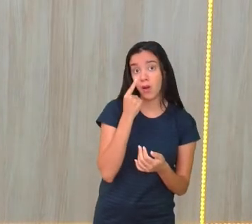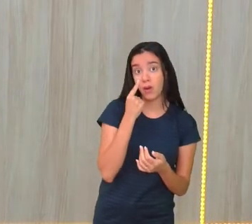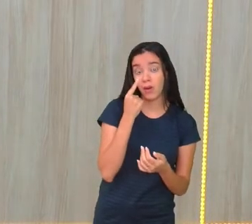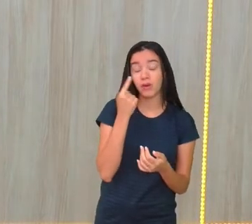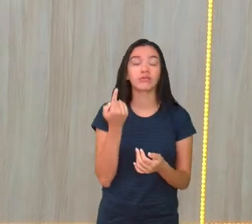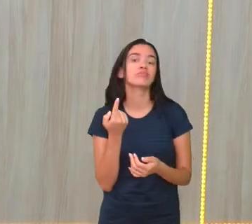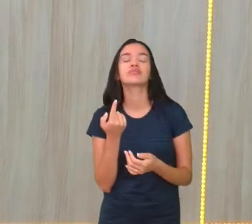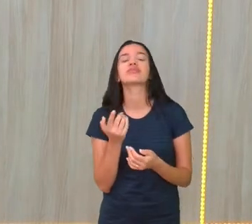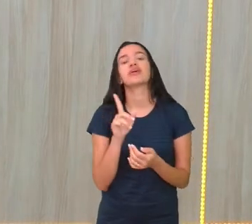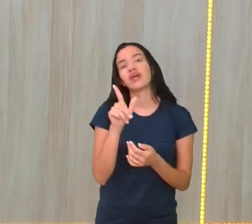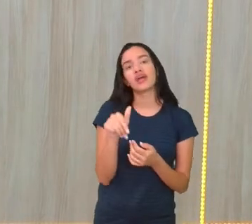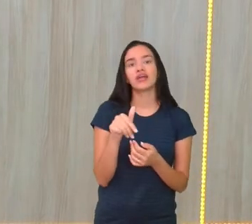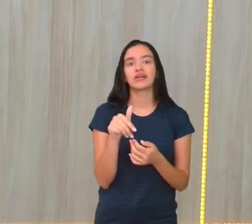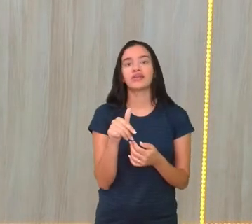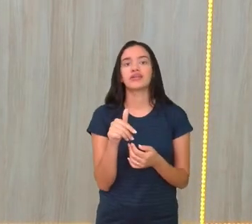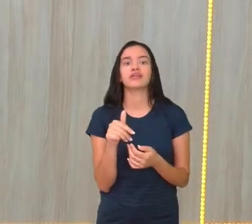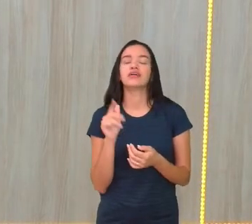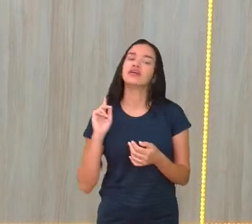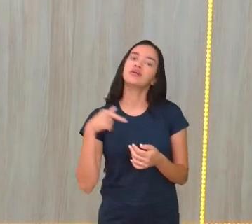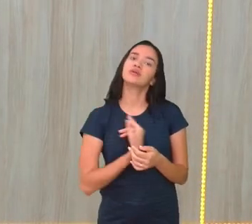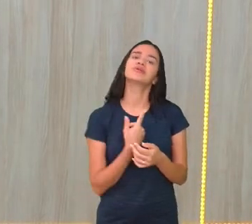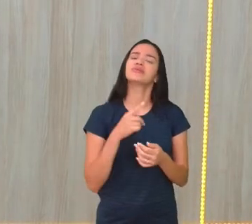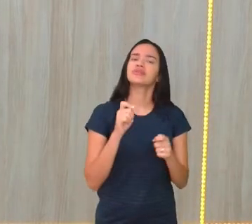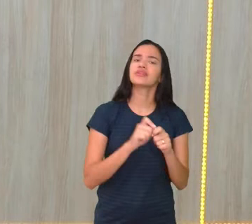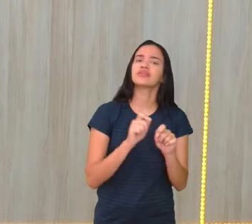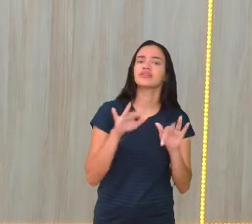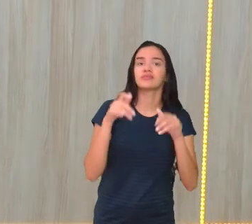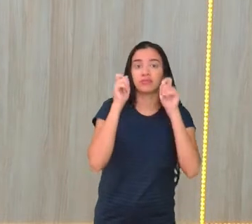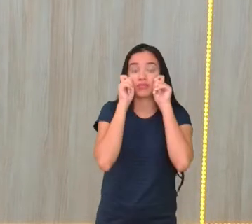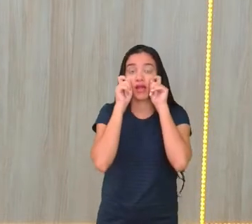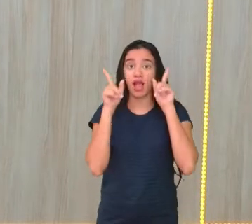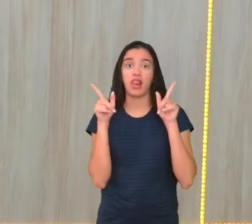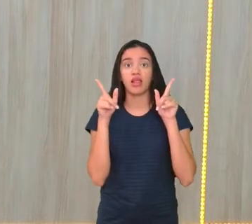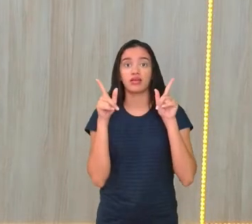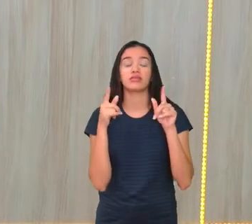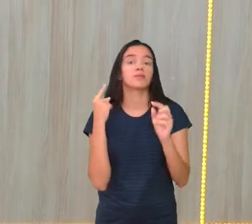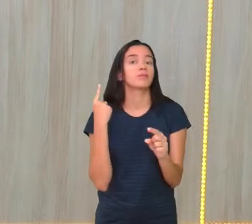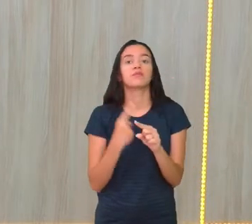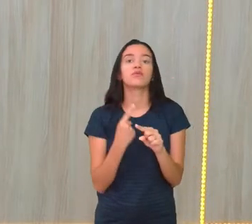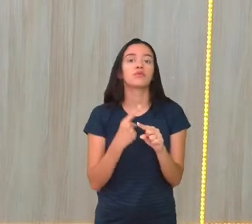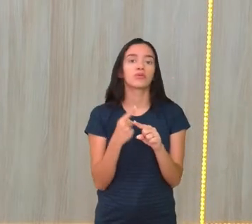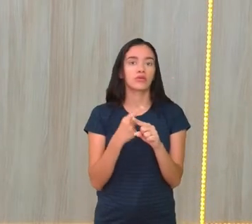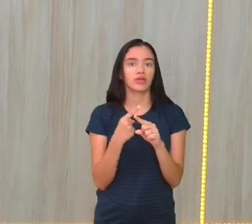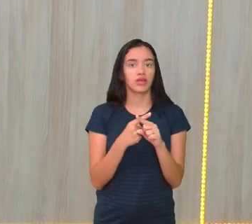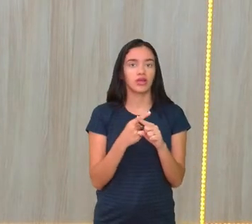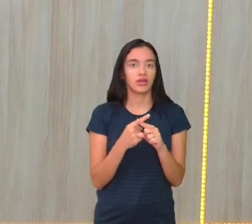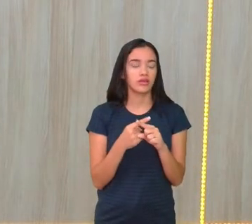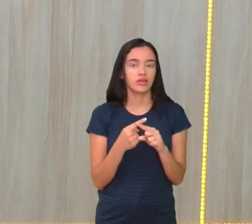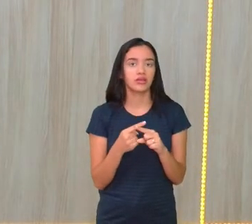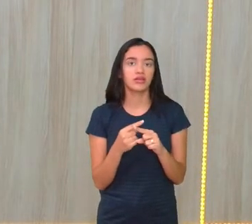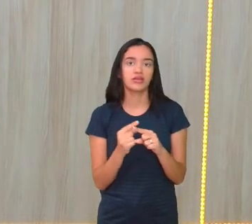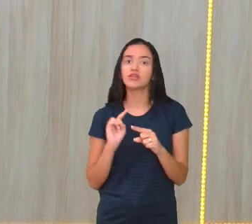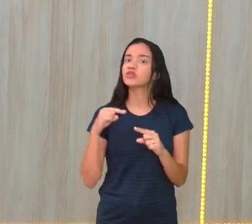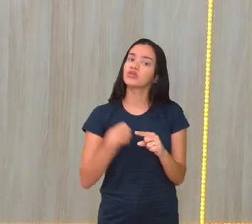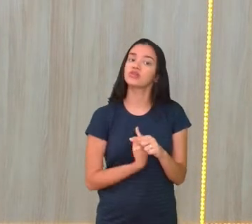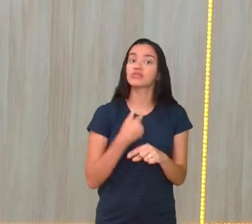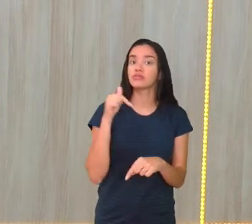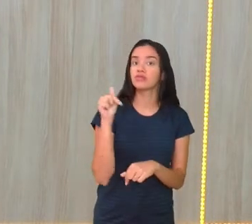gente, a gente tem que fazer os alertas aqui, porque a gente está aqui,